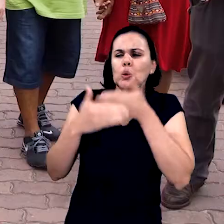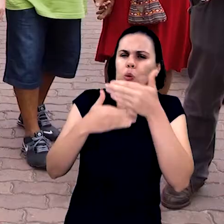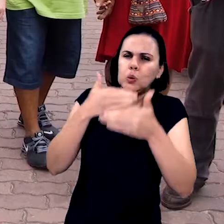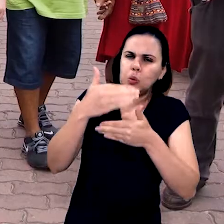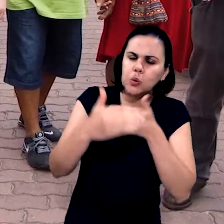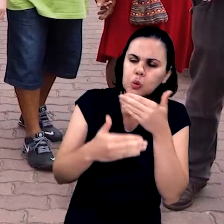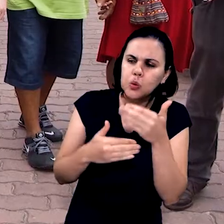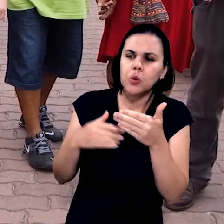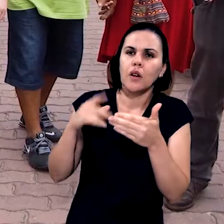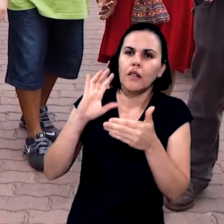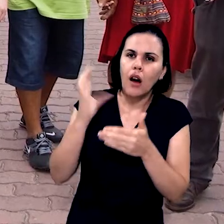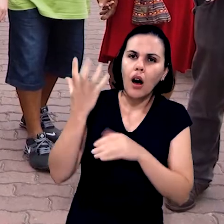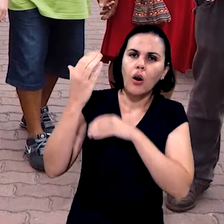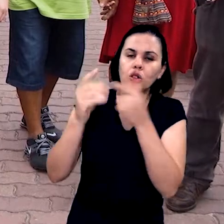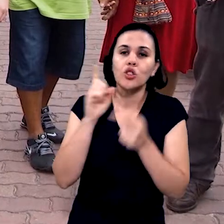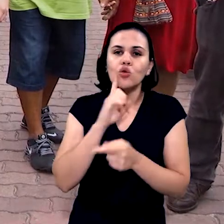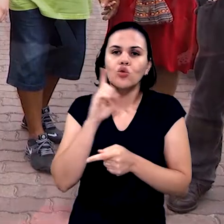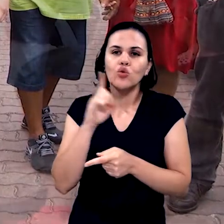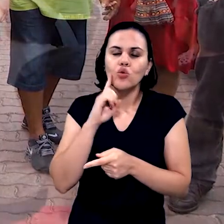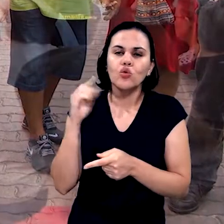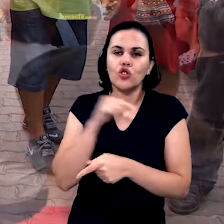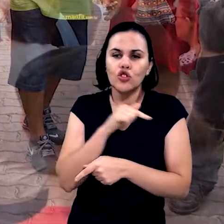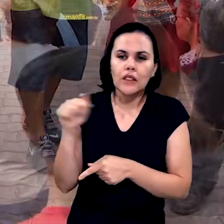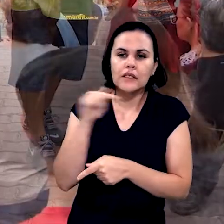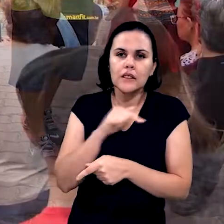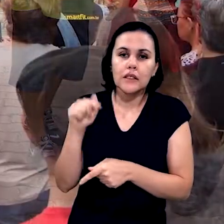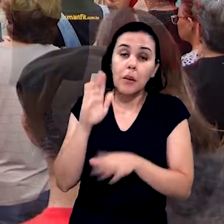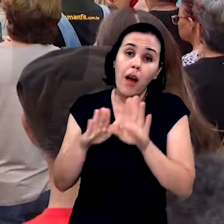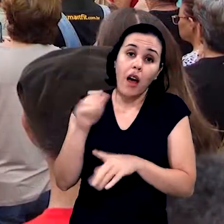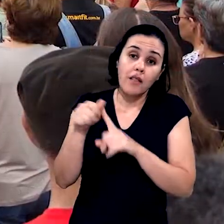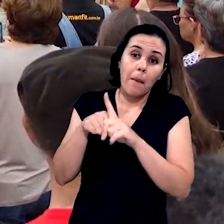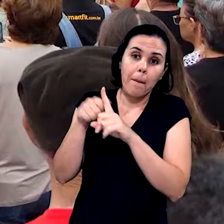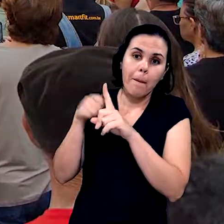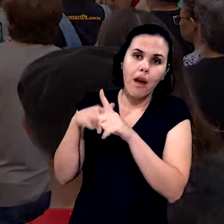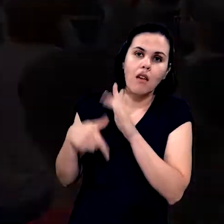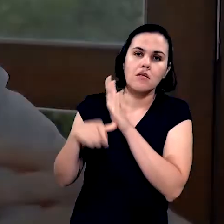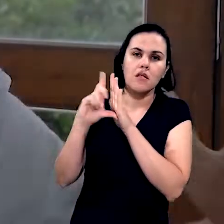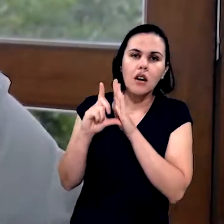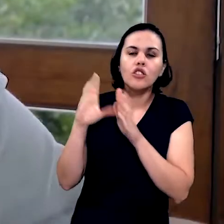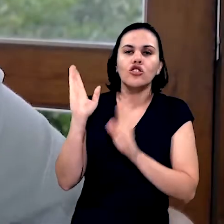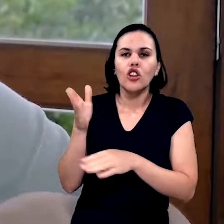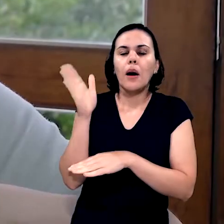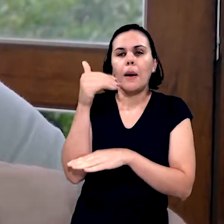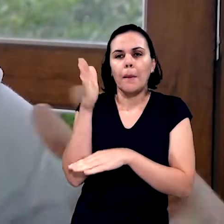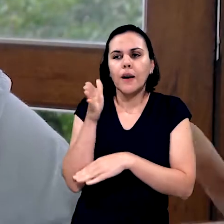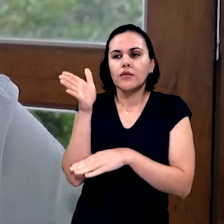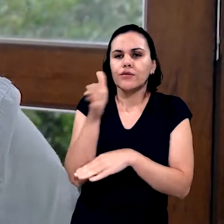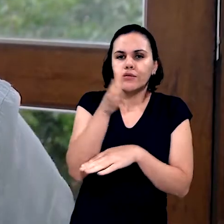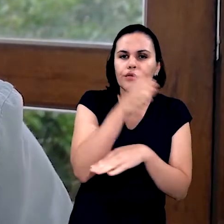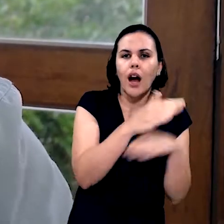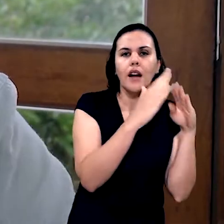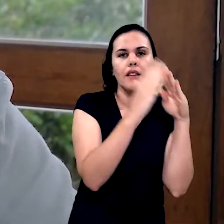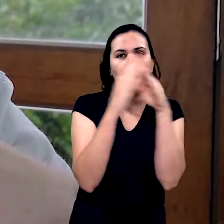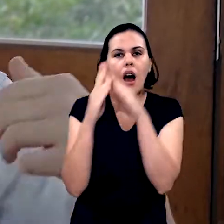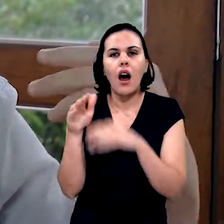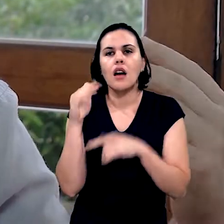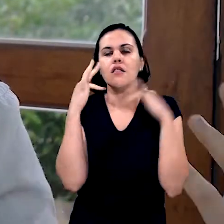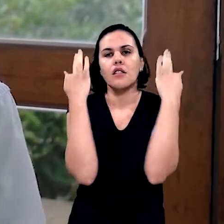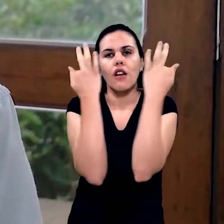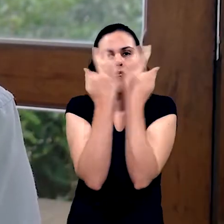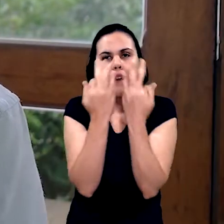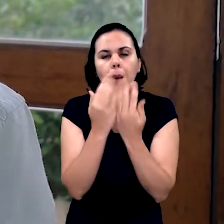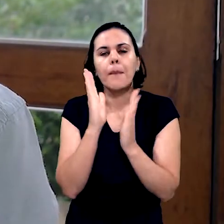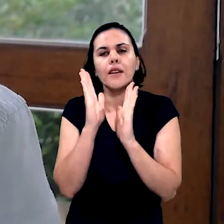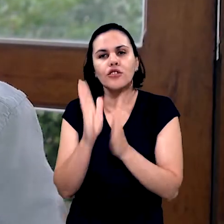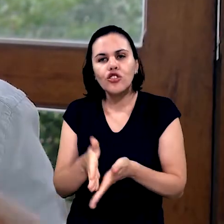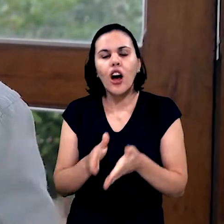todo um processo que vem acontecendo ao longo dos dias anteriores, das semanas e até dos meses. As bandeiras já vão ter passado nas casas de várias famílias,